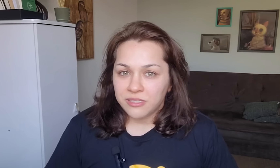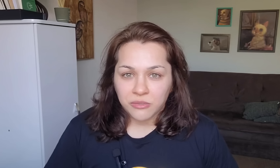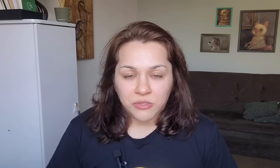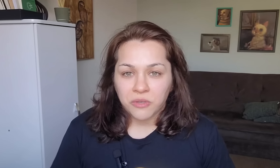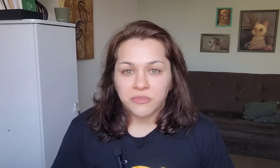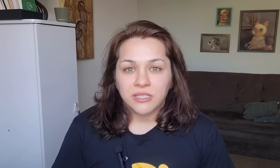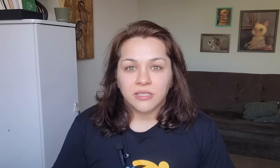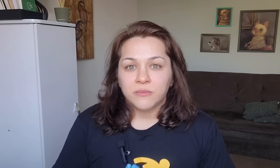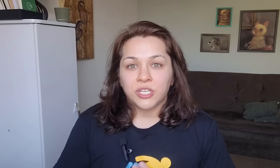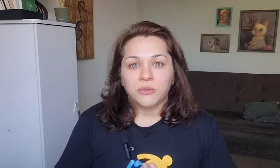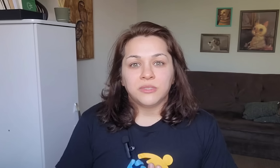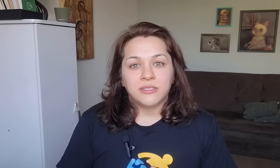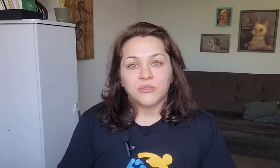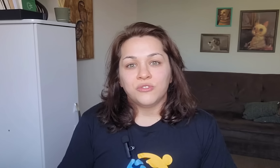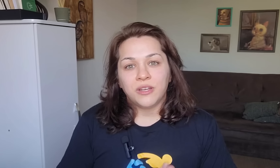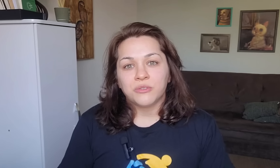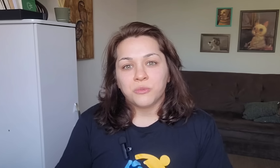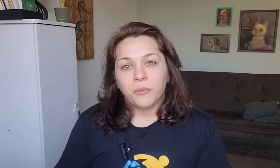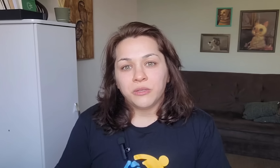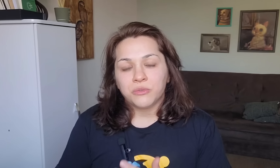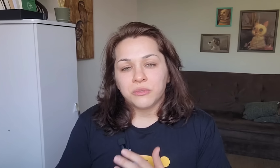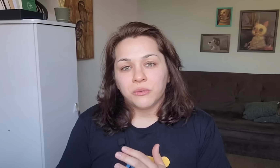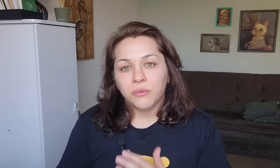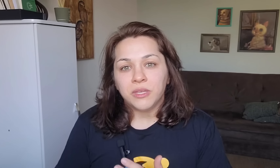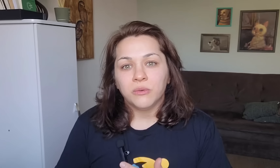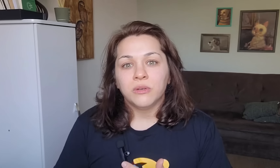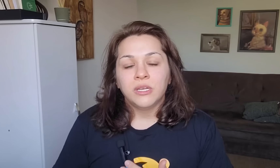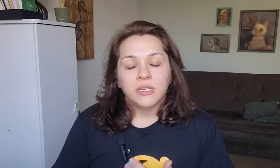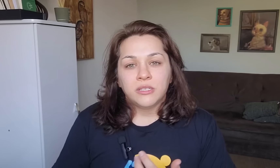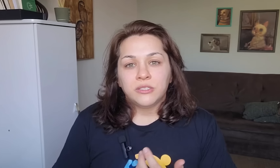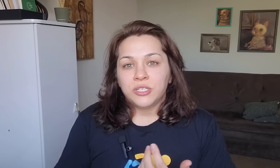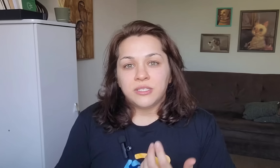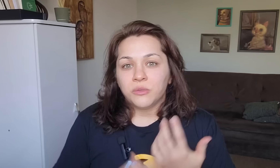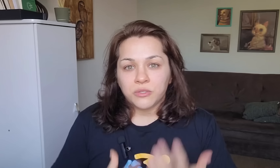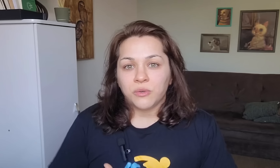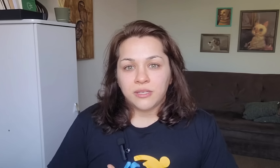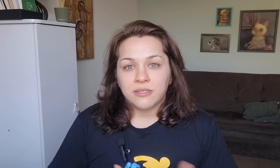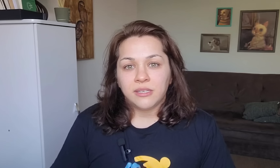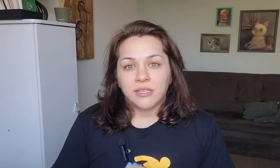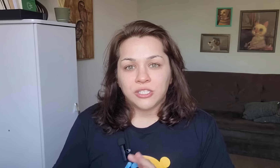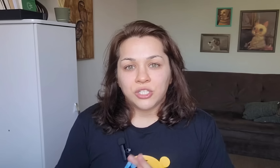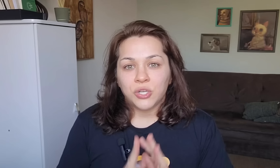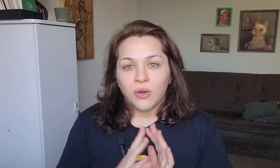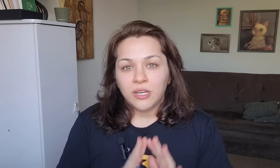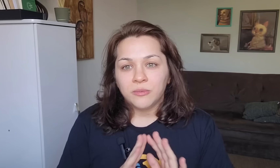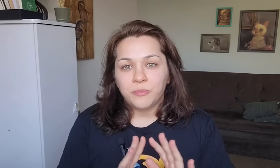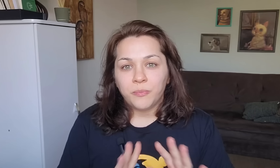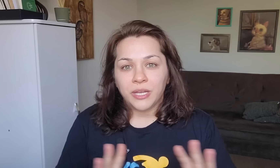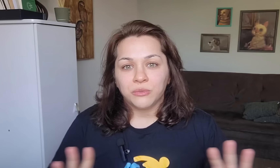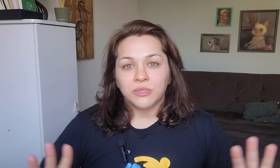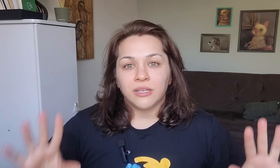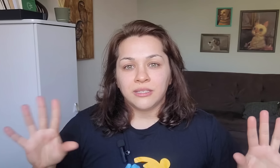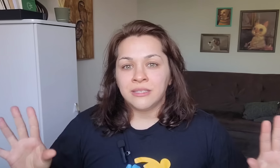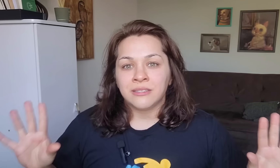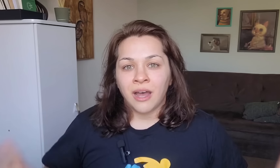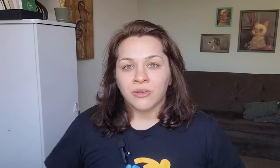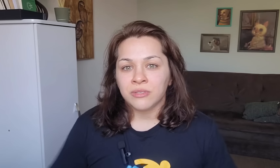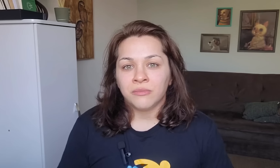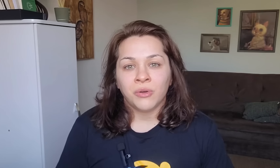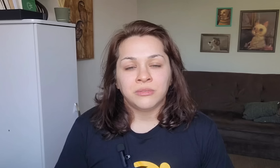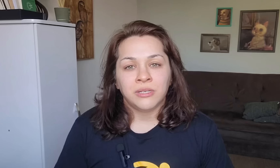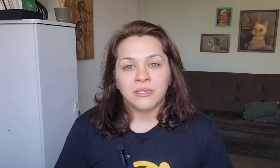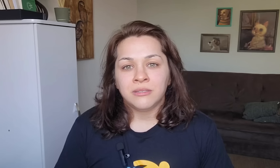estar acontecendo na sua vida, já aconteceu diversos momentos comigo, de situações em que a gente olha para tudo que